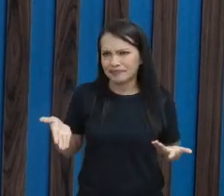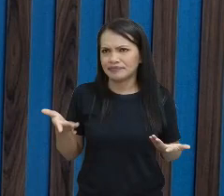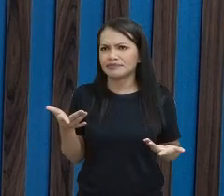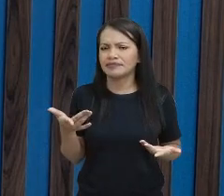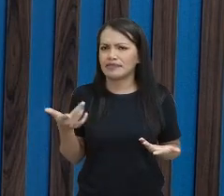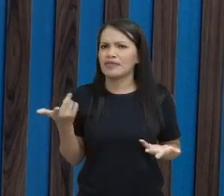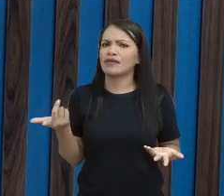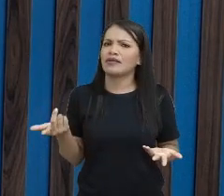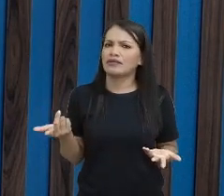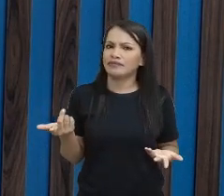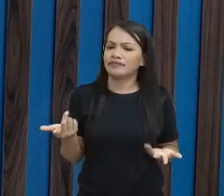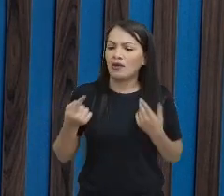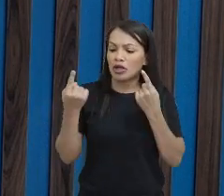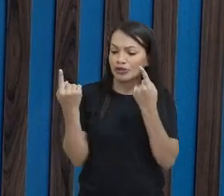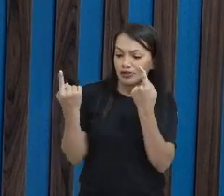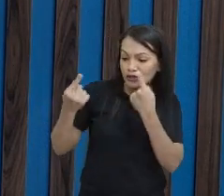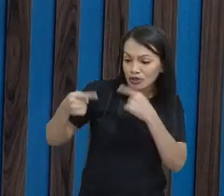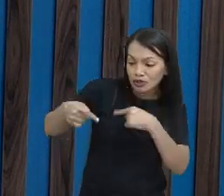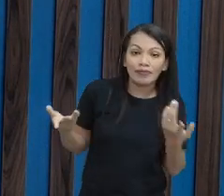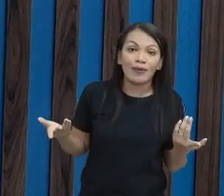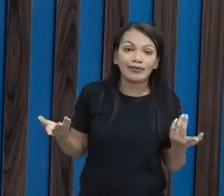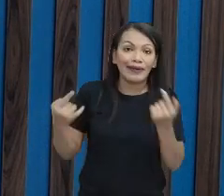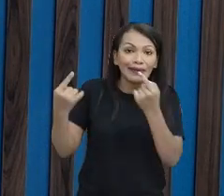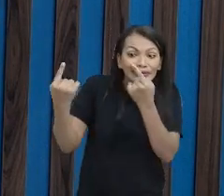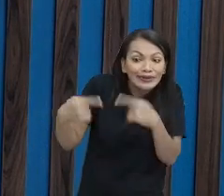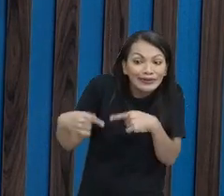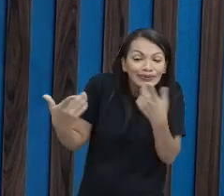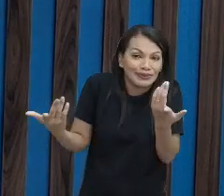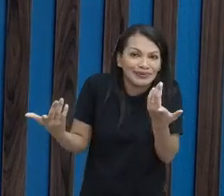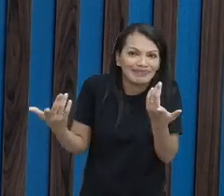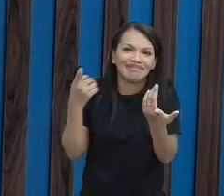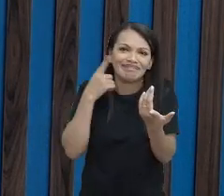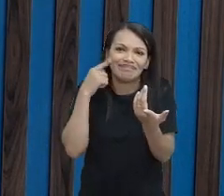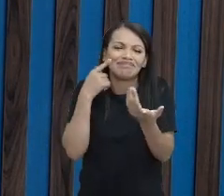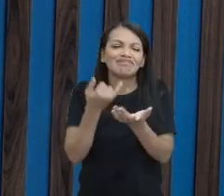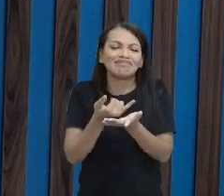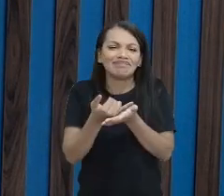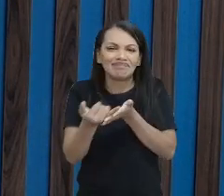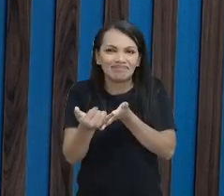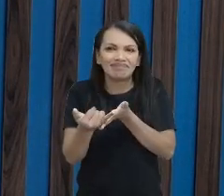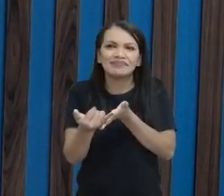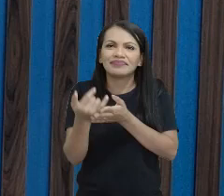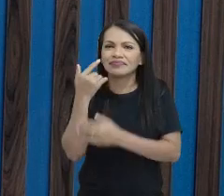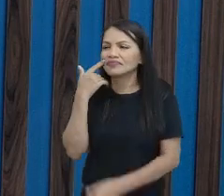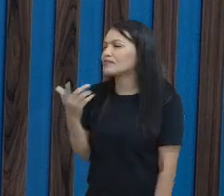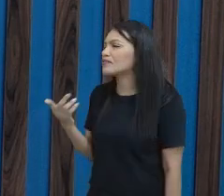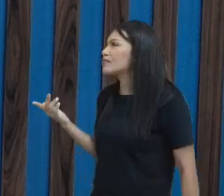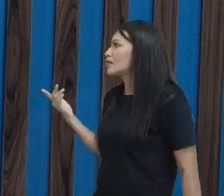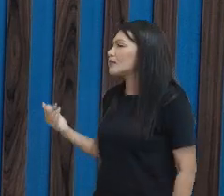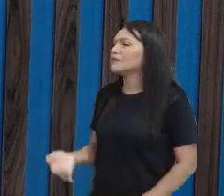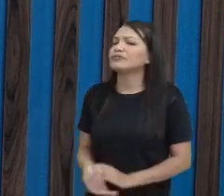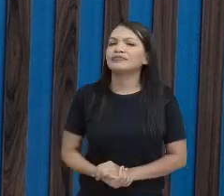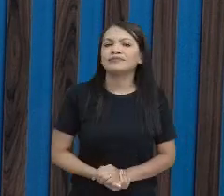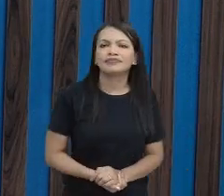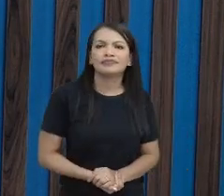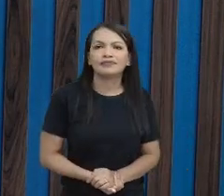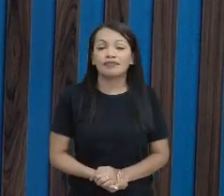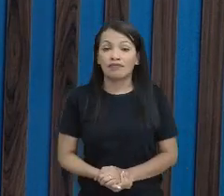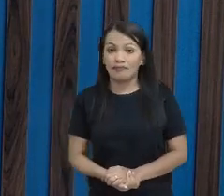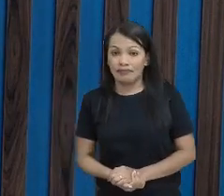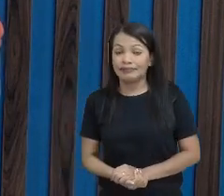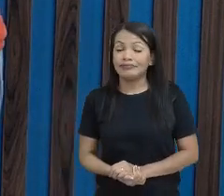Fazendo essa ruptura, cometendo essa ruptura, rompendo com o discurso inicial. Tá? Ó. Na